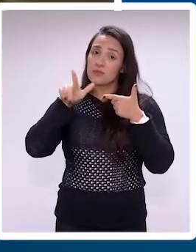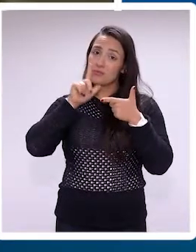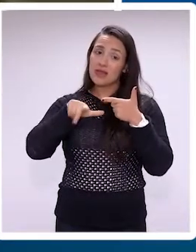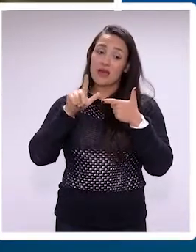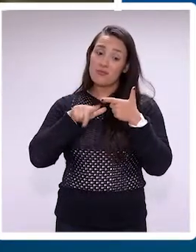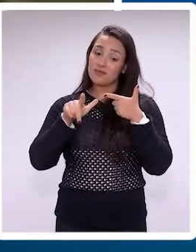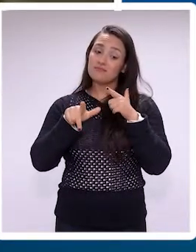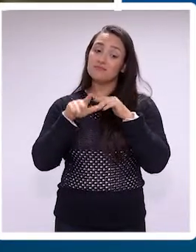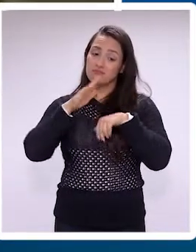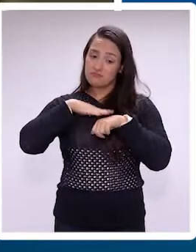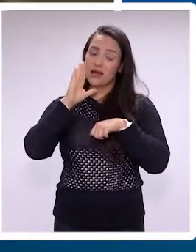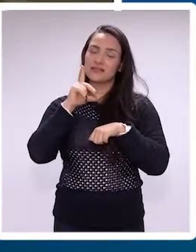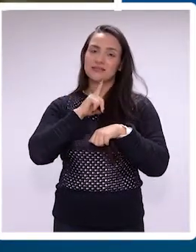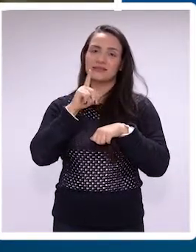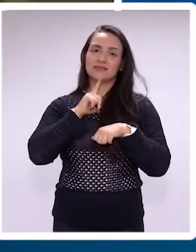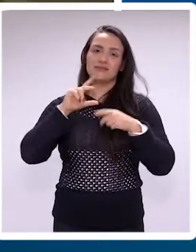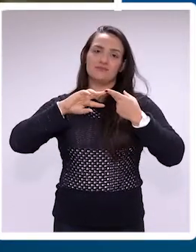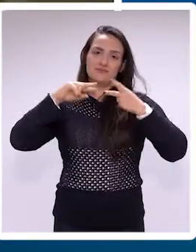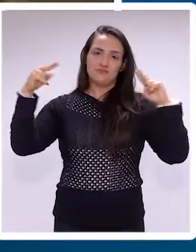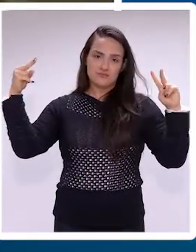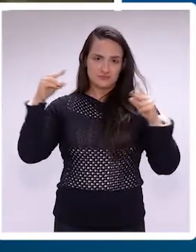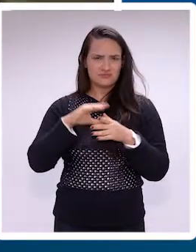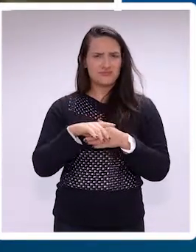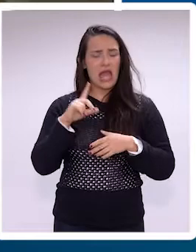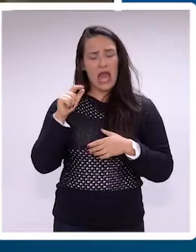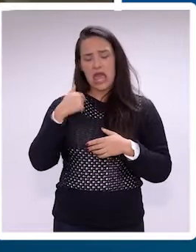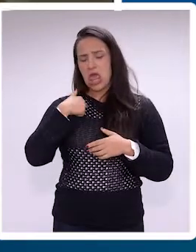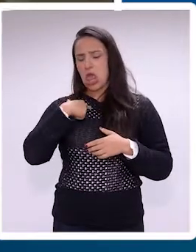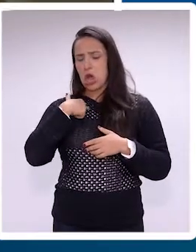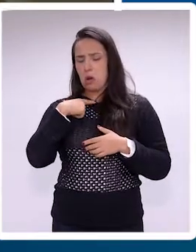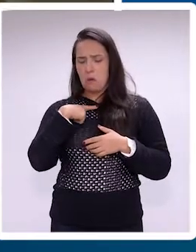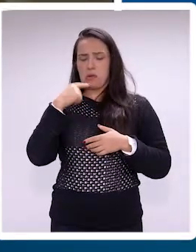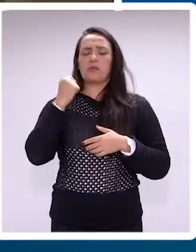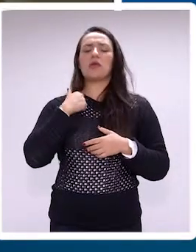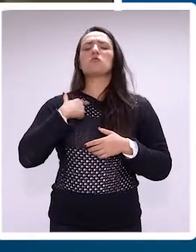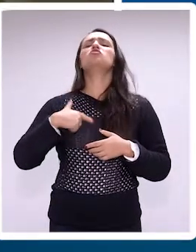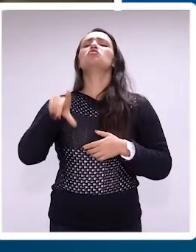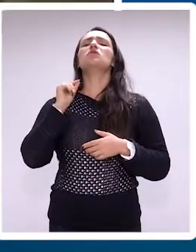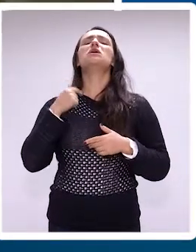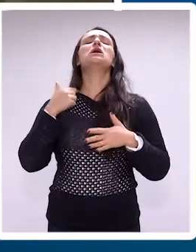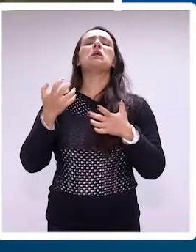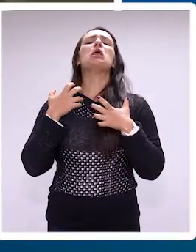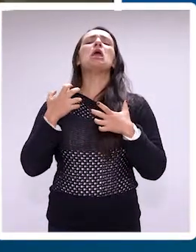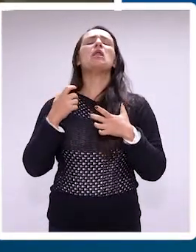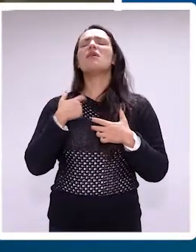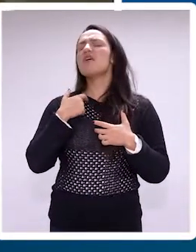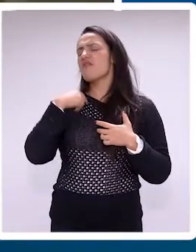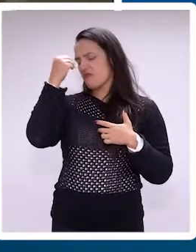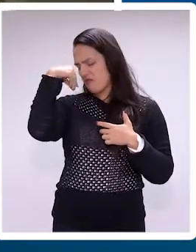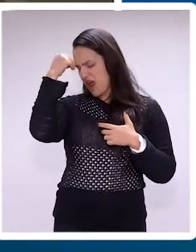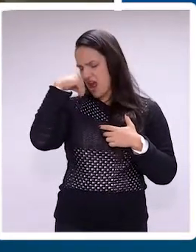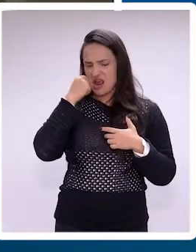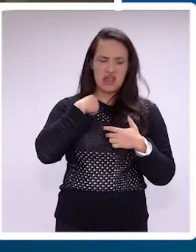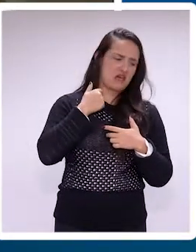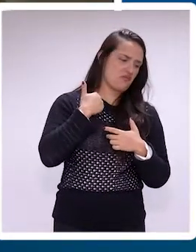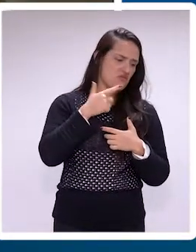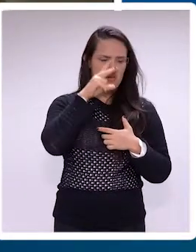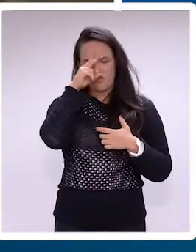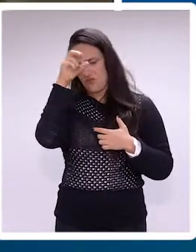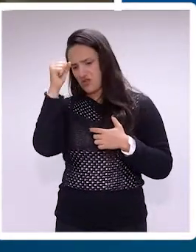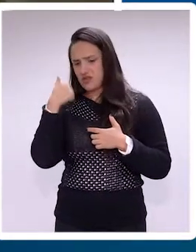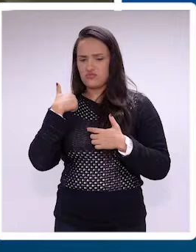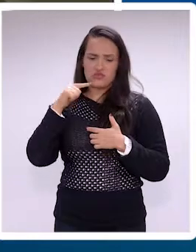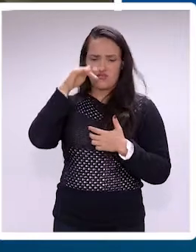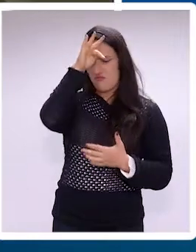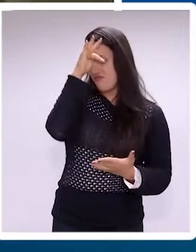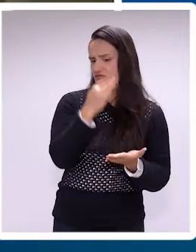E não é porque a pessoa quer, não é porque ela seja fraca, não é porque ela não tem fé, não é